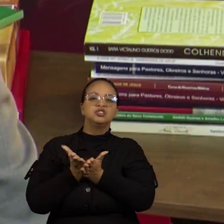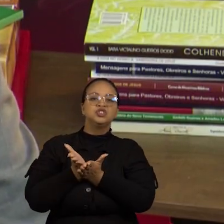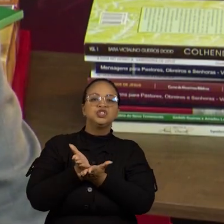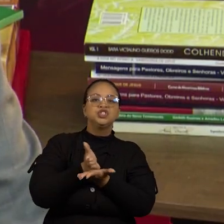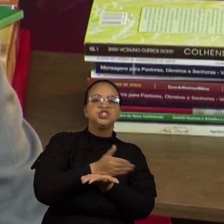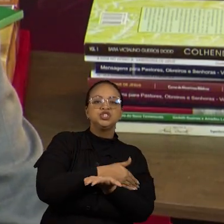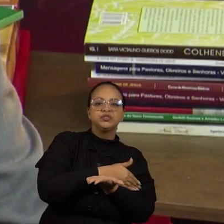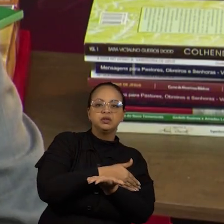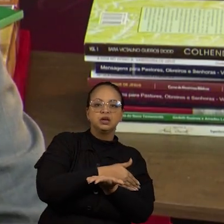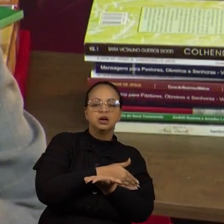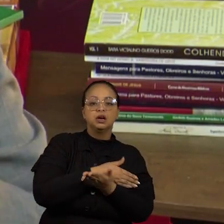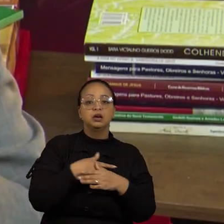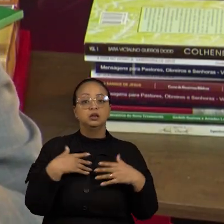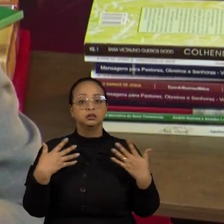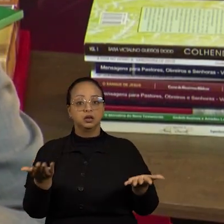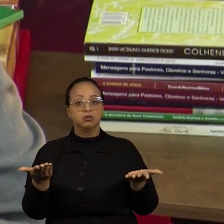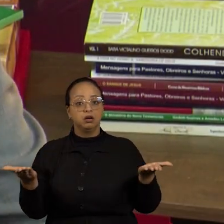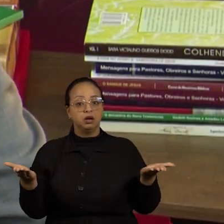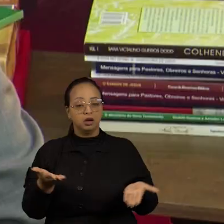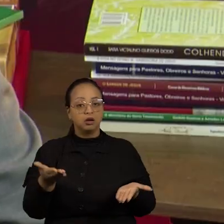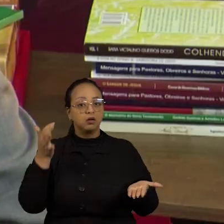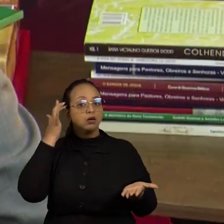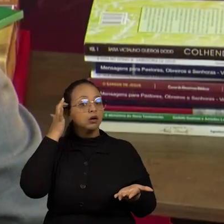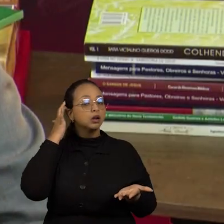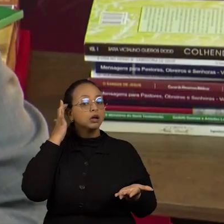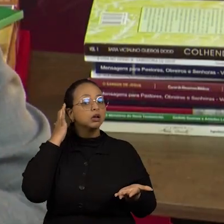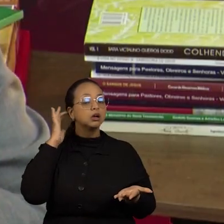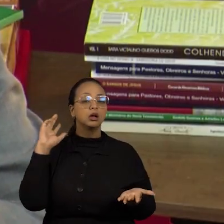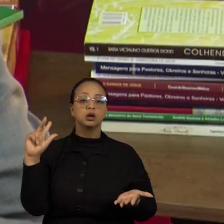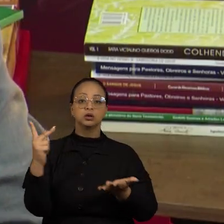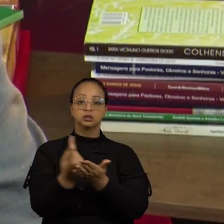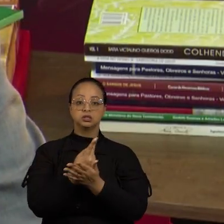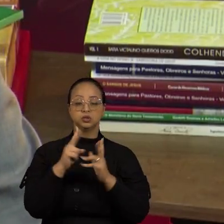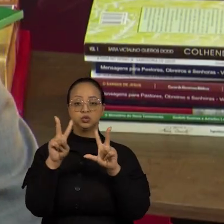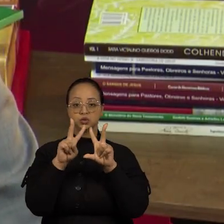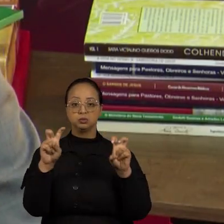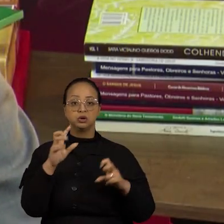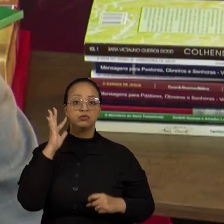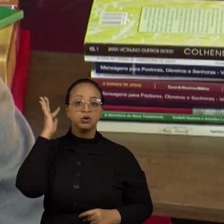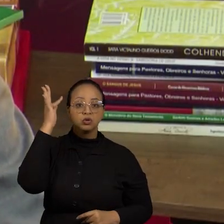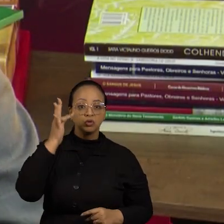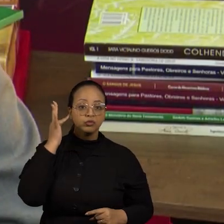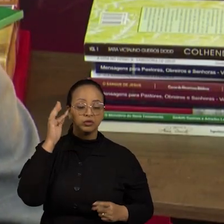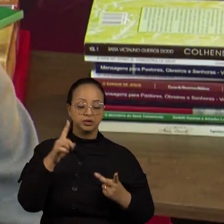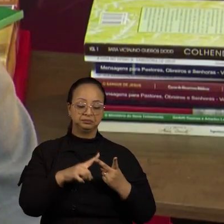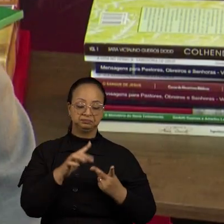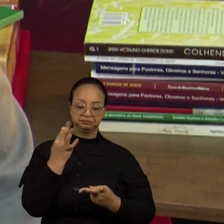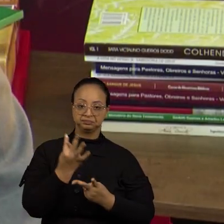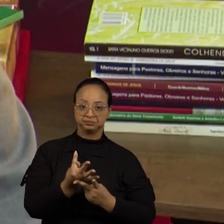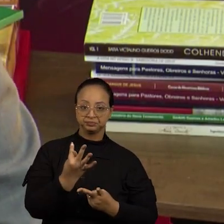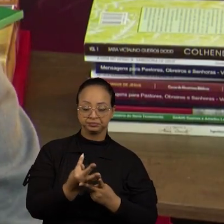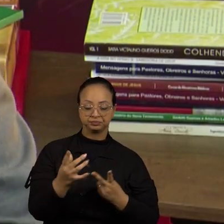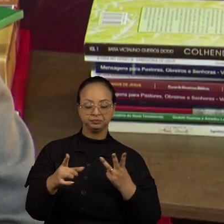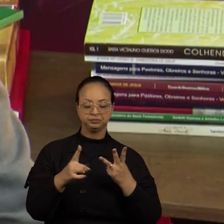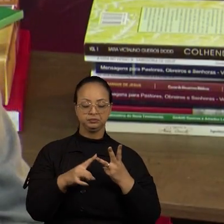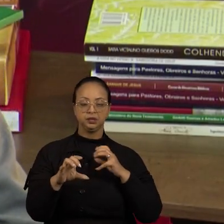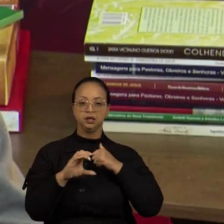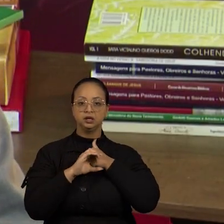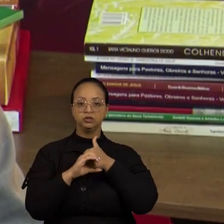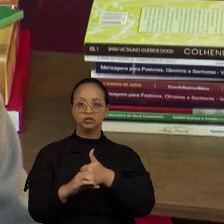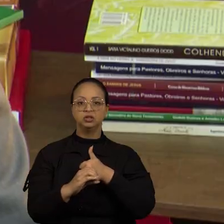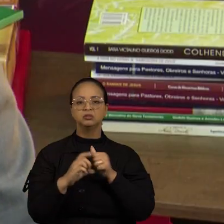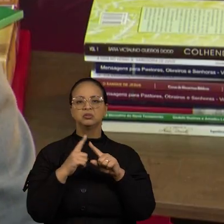as pessoas estão vivendo isso, é aquilo que se causou pela filosofia, a teologia, o cristianismo, mas aqui nós vemos aqui